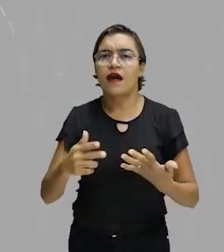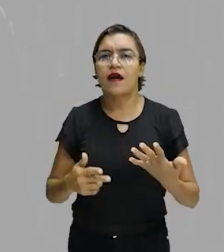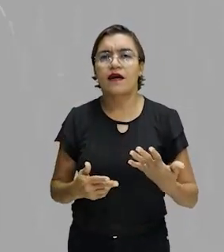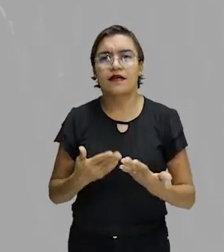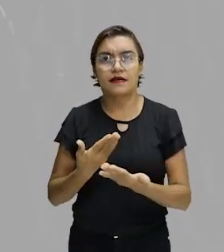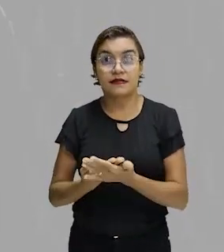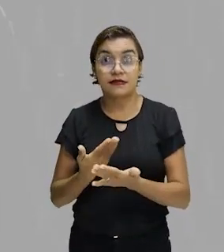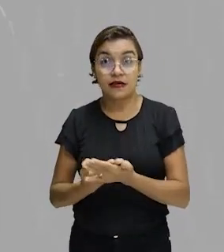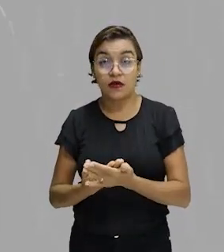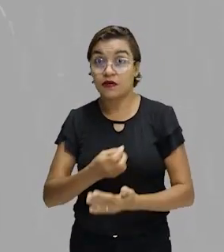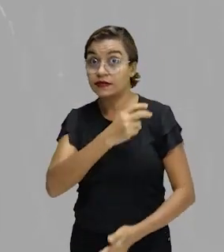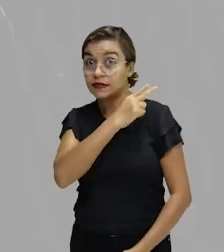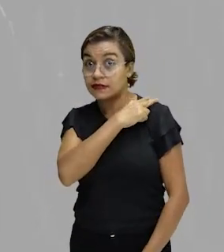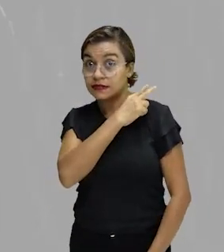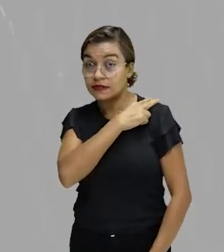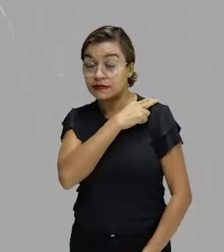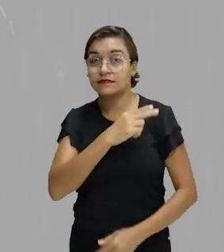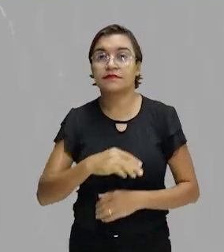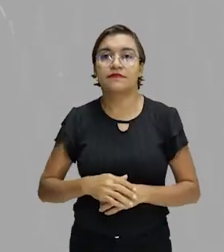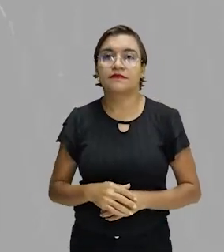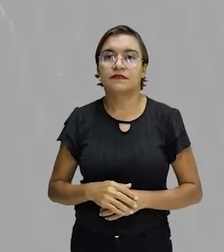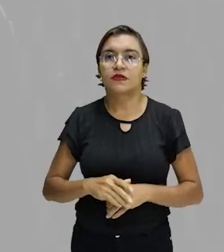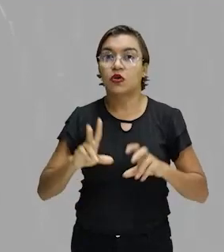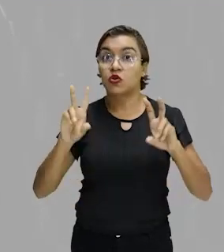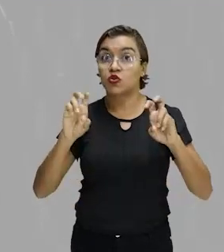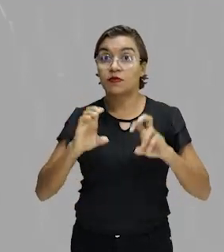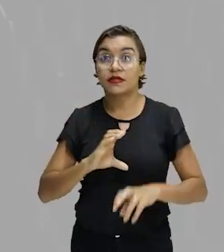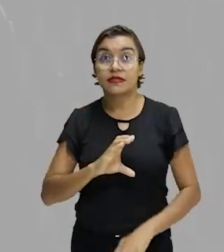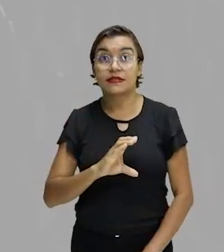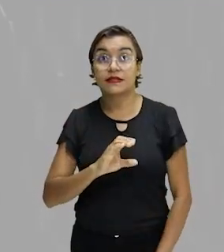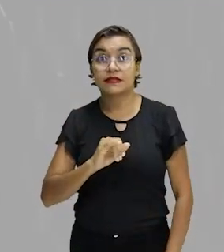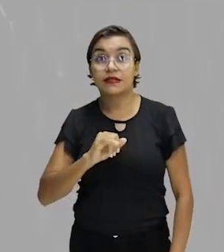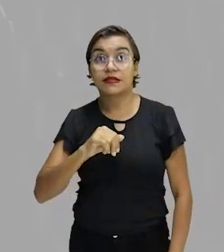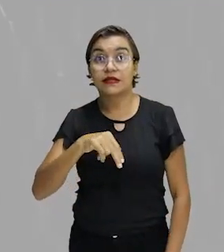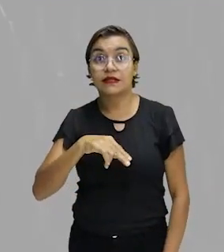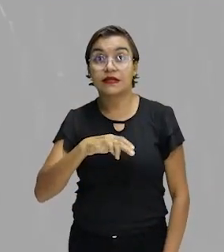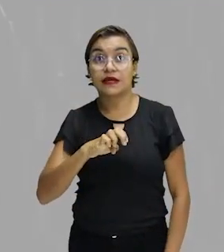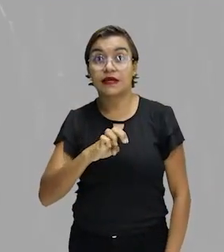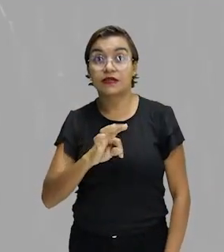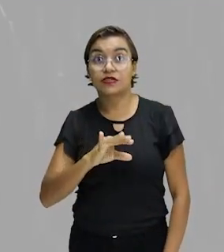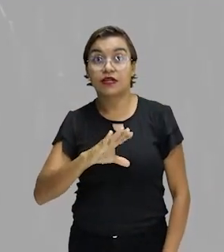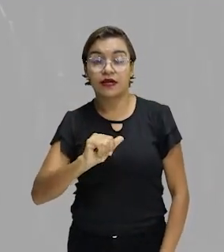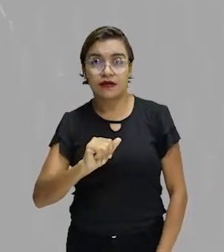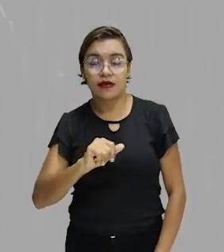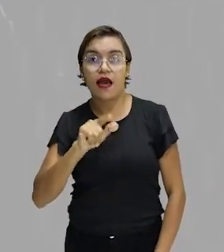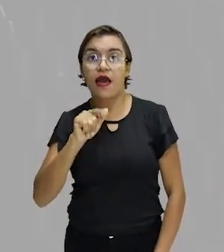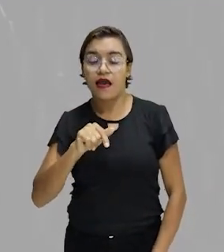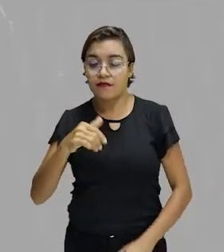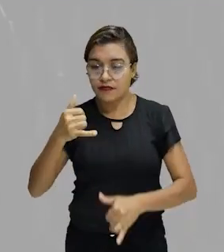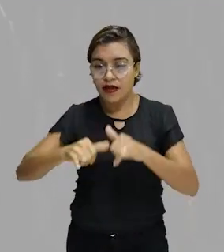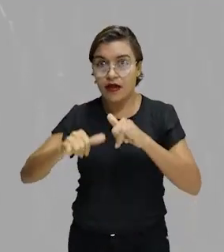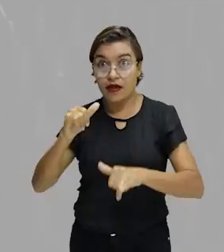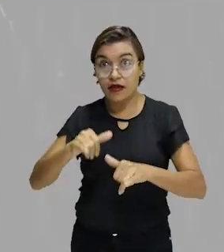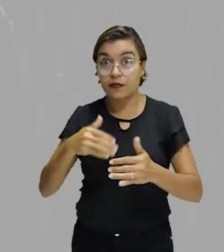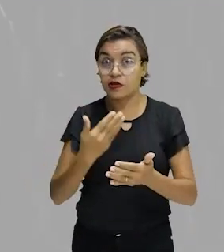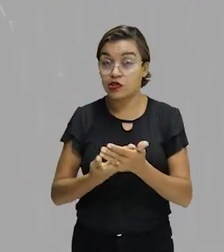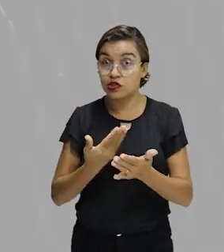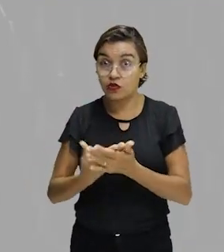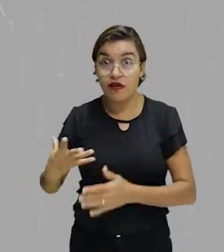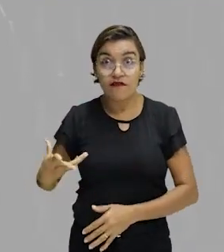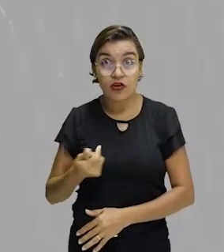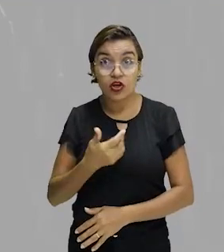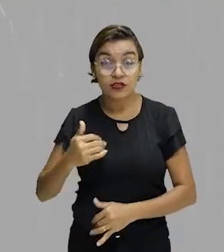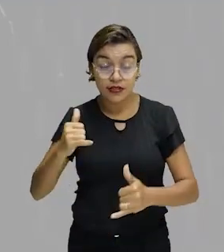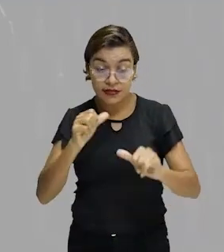ao segundo ano do ensino médio, Cinética Química. Cinética Química, a parte da química que estuda a velocidade das reações e